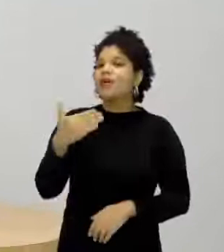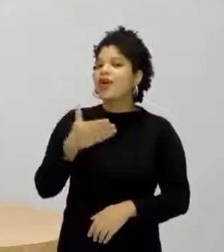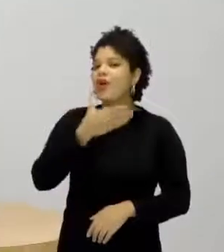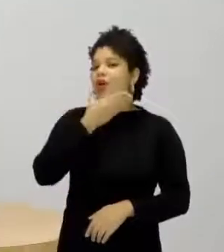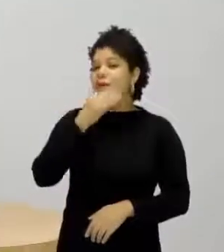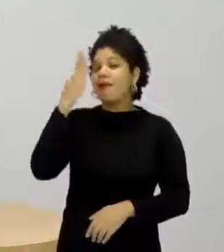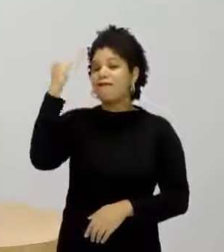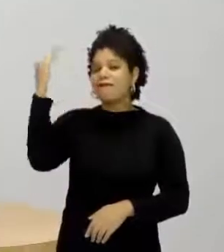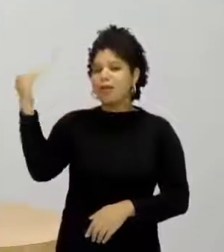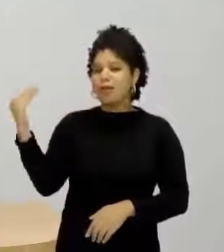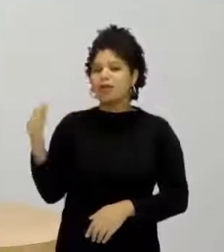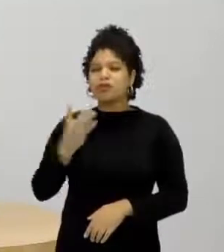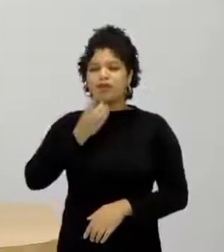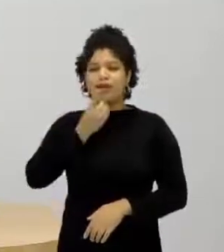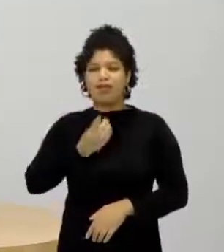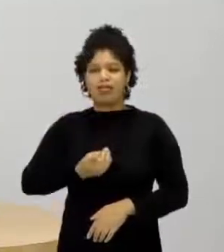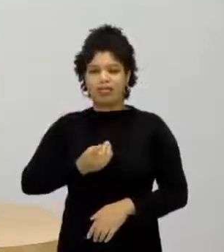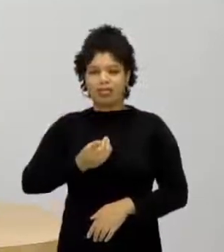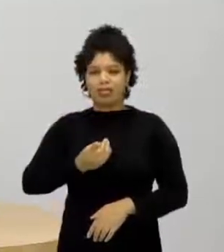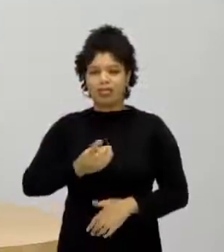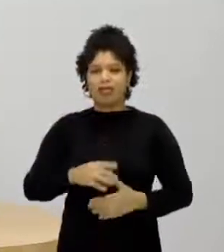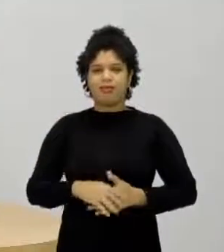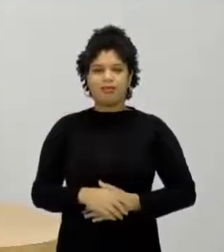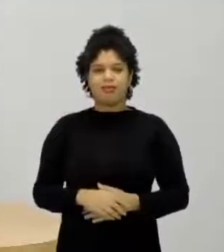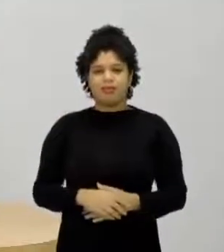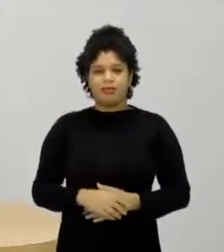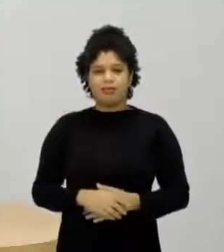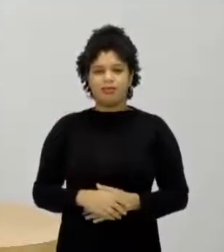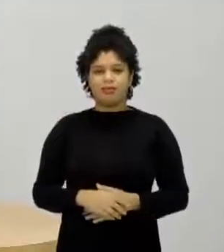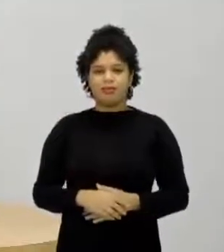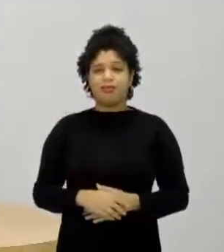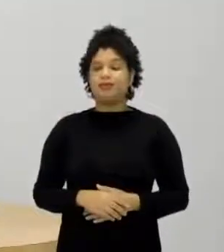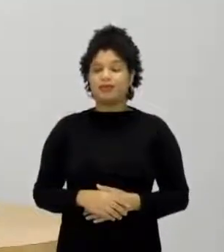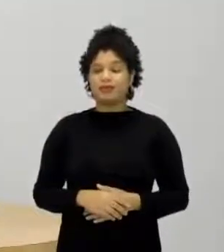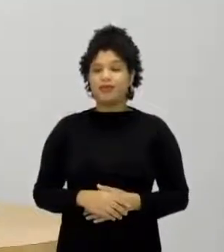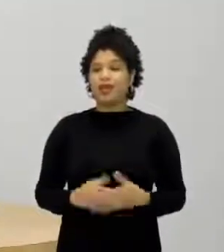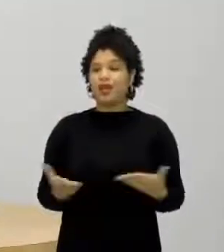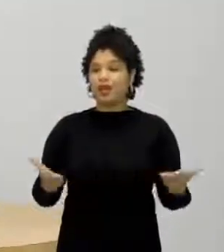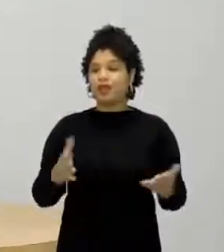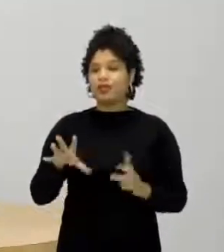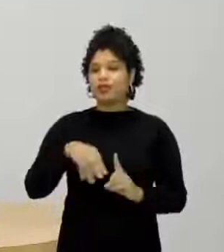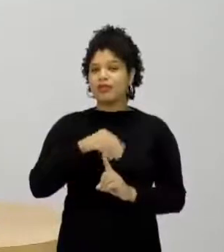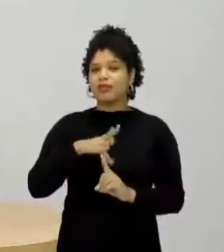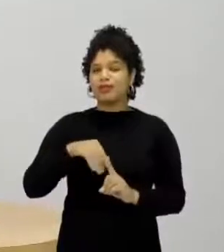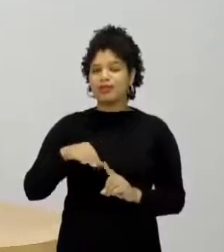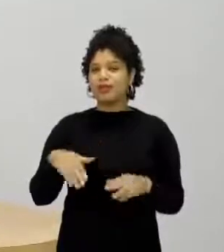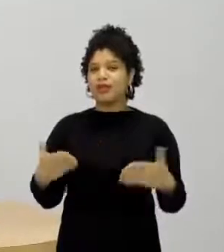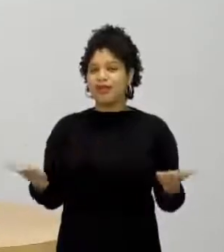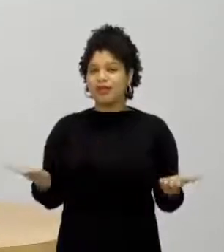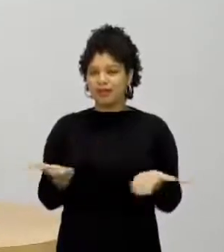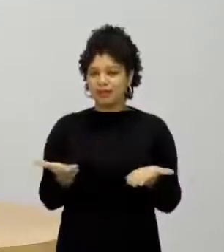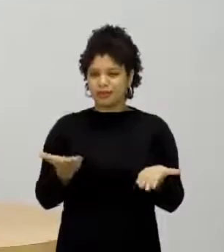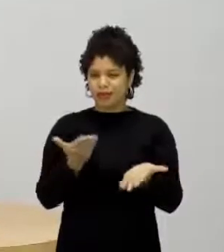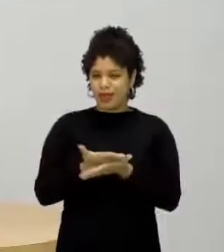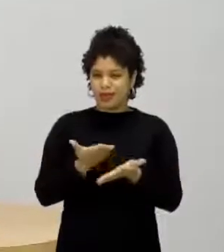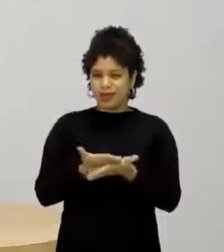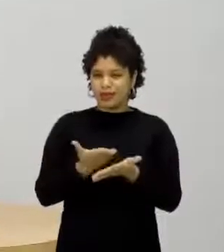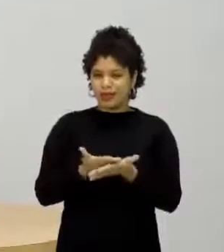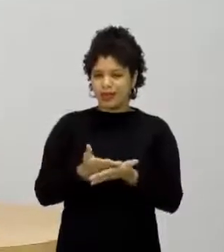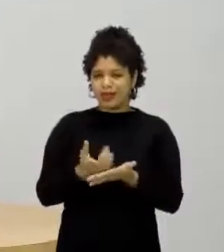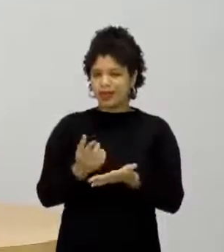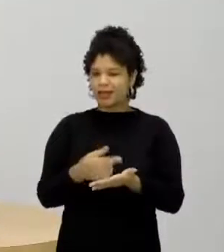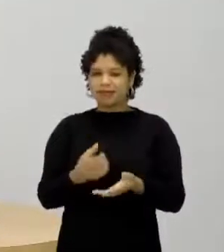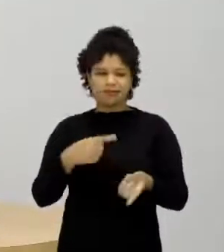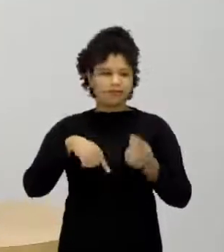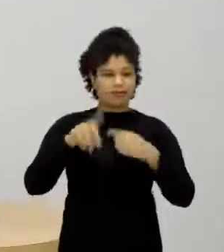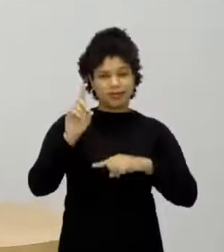Darwin. Então, hoje a gente vai falar um pouquinho a respeito dele. E para me acompanhar nessa aula super evoluída,